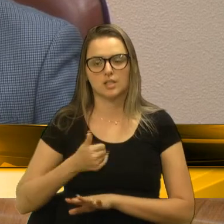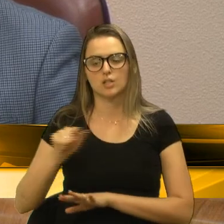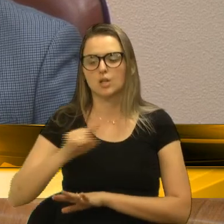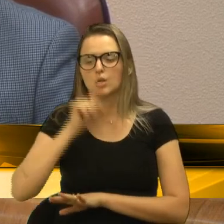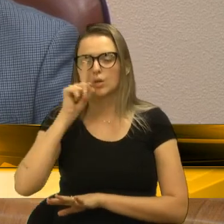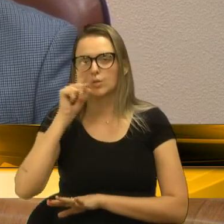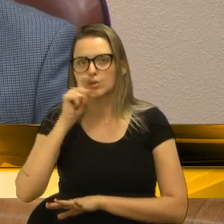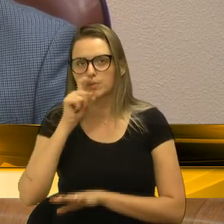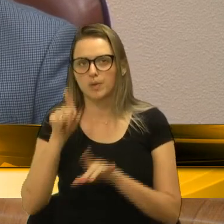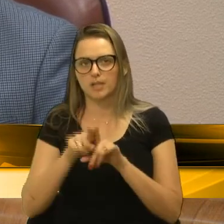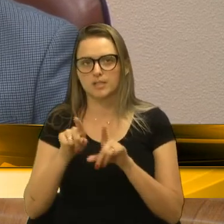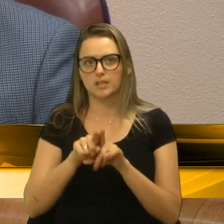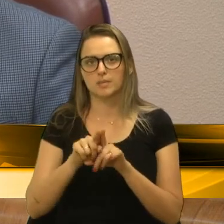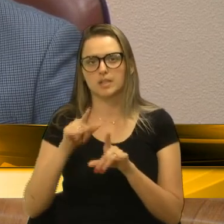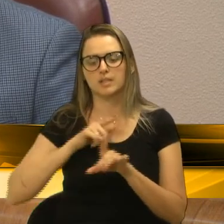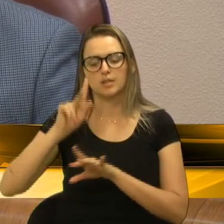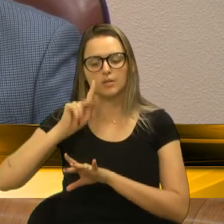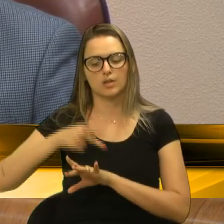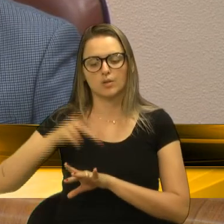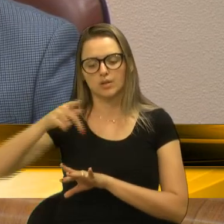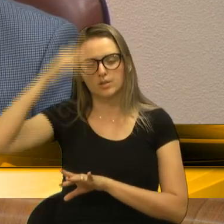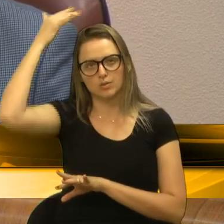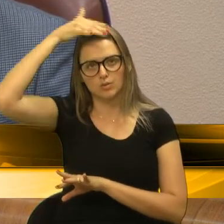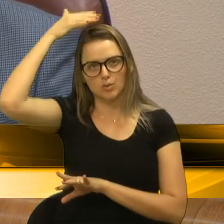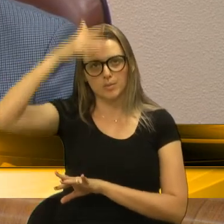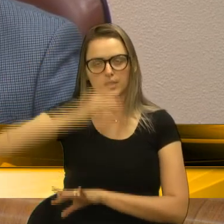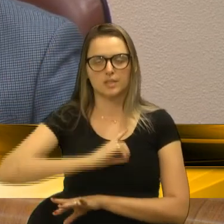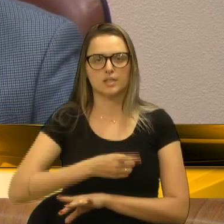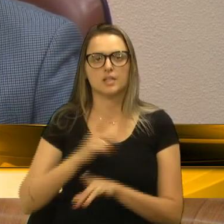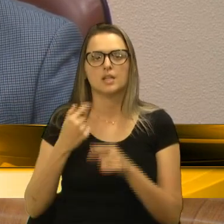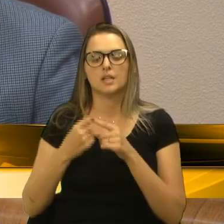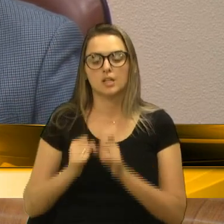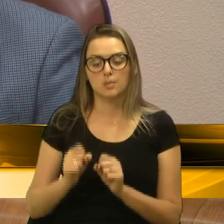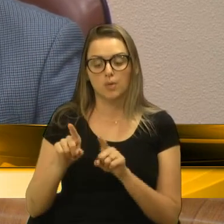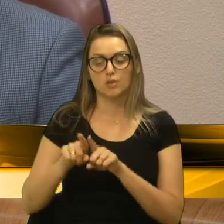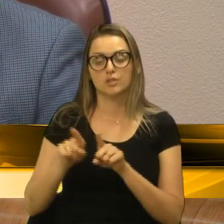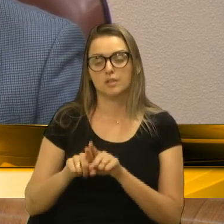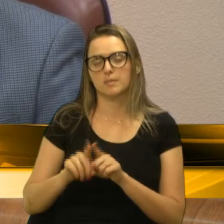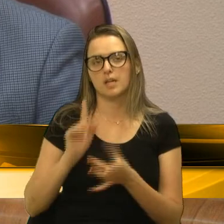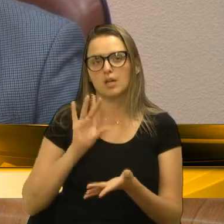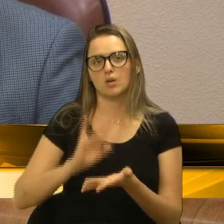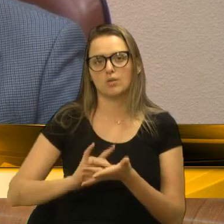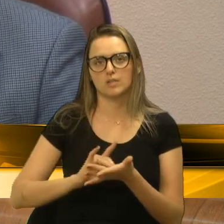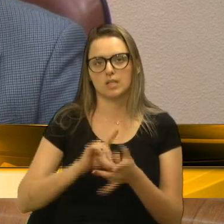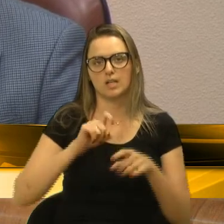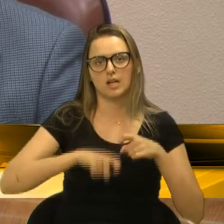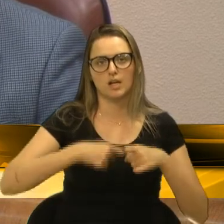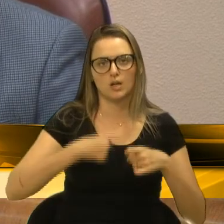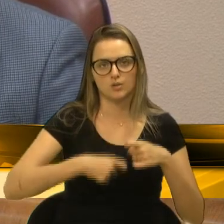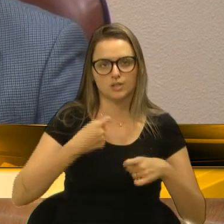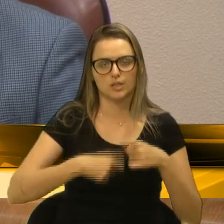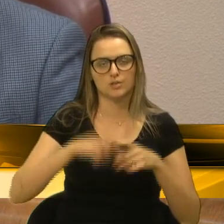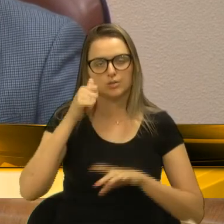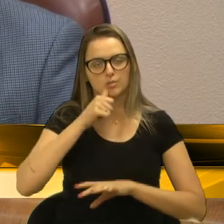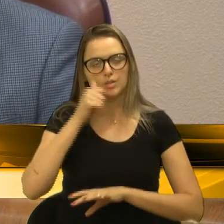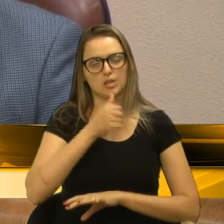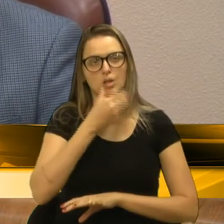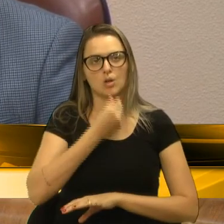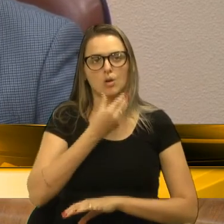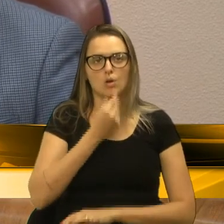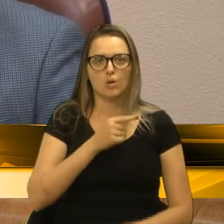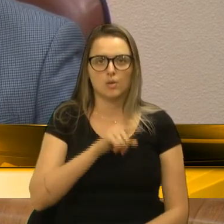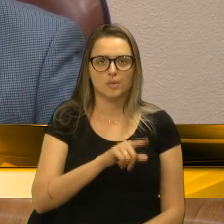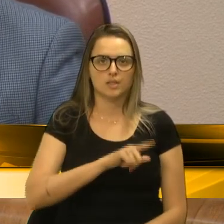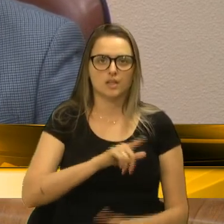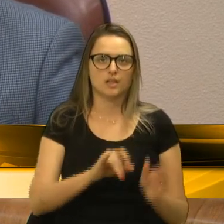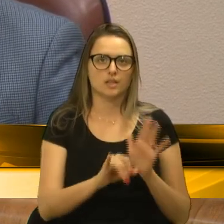prostituição infantil, que teriam reconhecido o vereador Tomé na delegacia, que podem confirmar a violação sexual a que a jovem foi submetida por ação de um homem público cuja